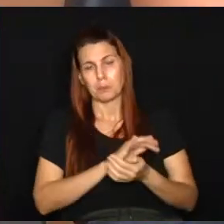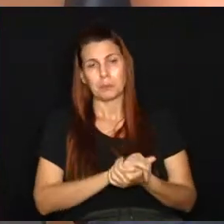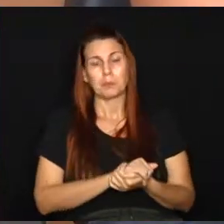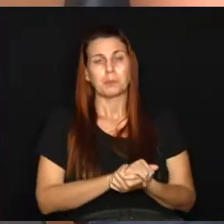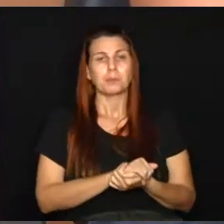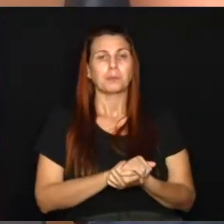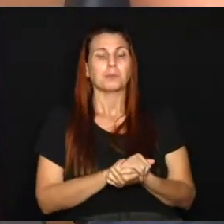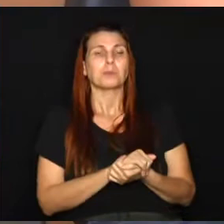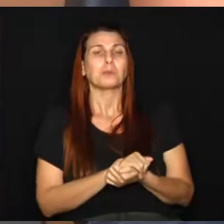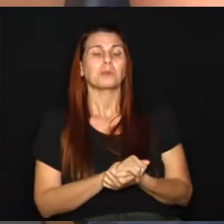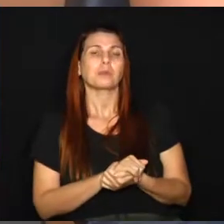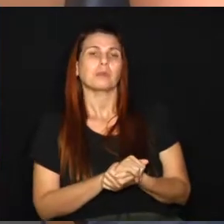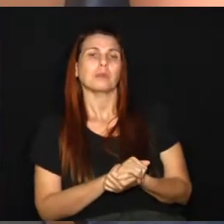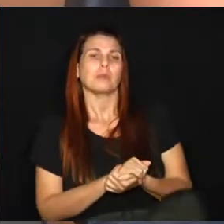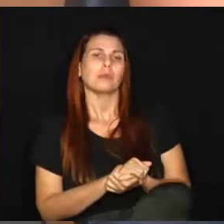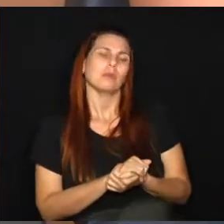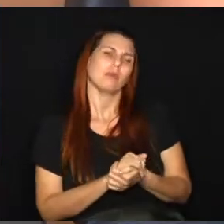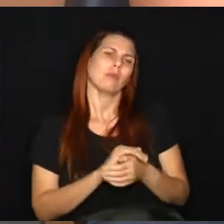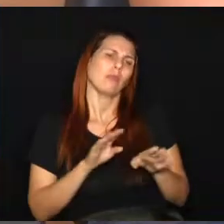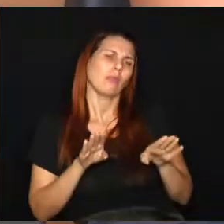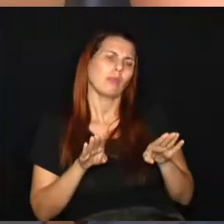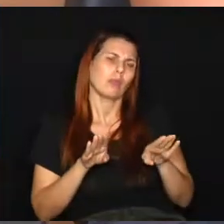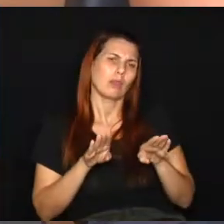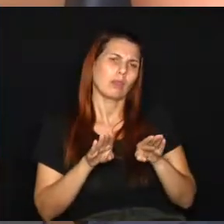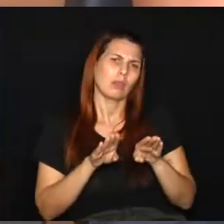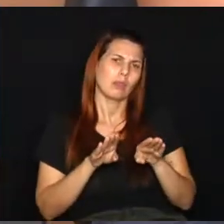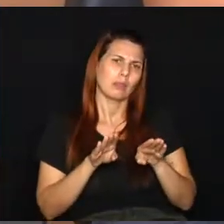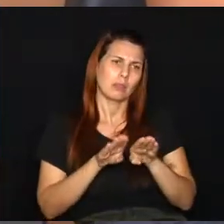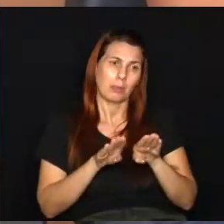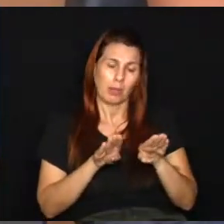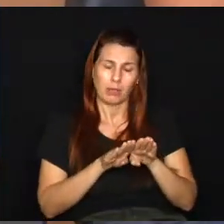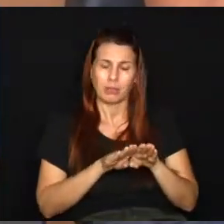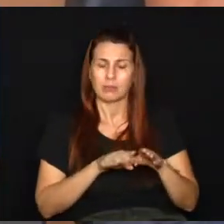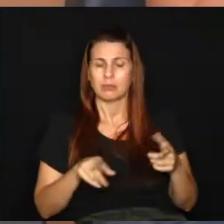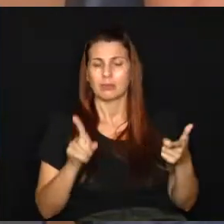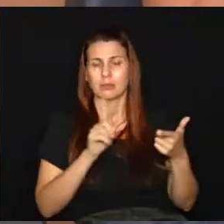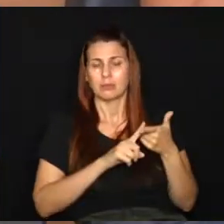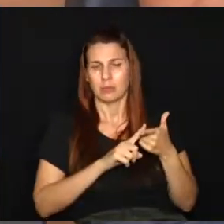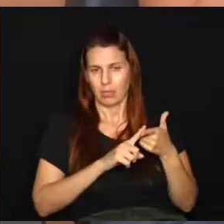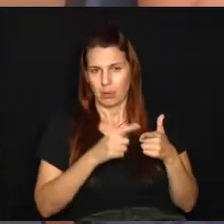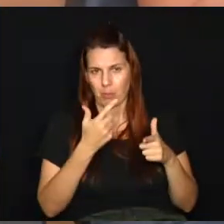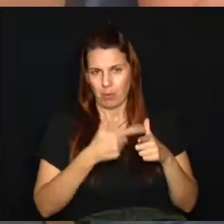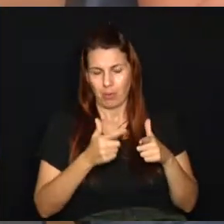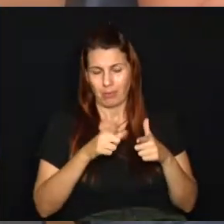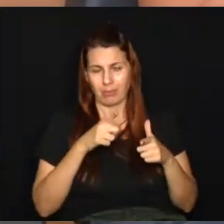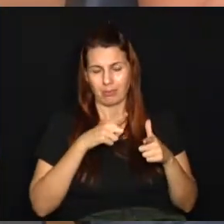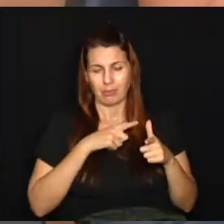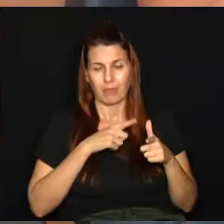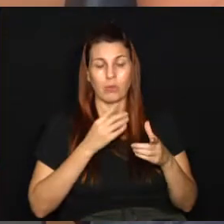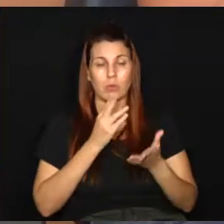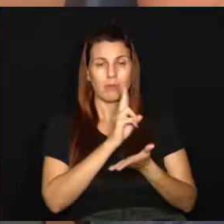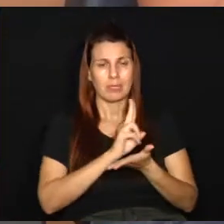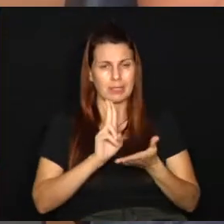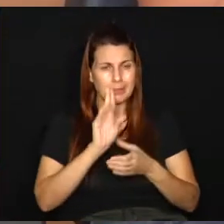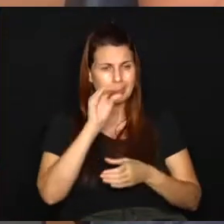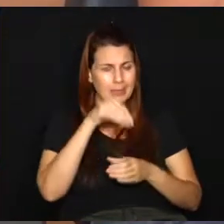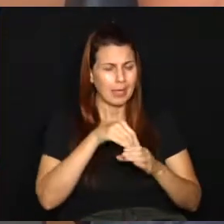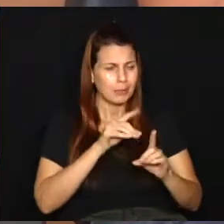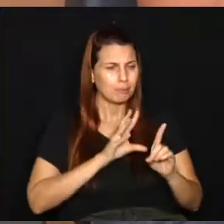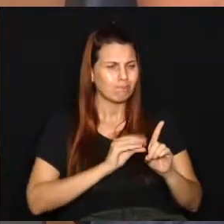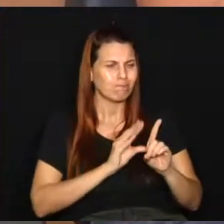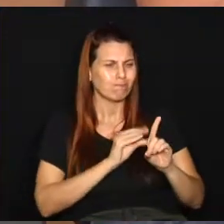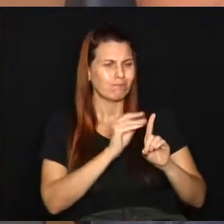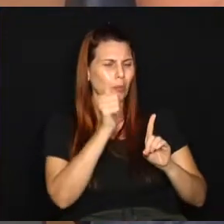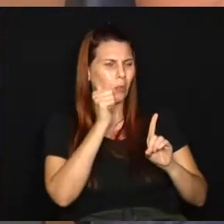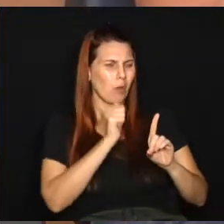Uma outra demanda nossa, e que também foi um ponto de insurgência, é o problema de assédio dentro das universidades e principalmente por parte